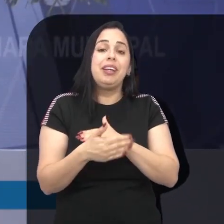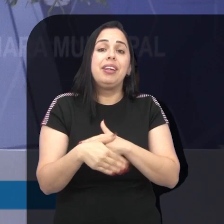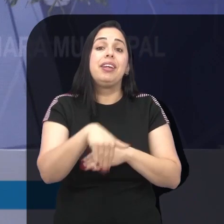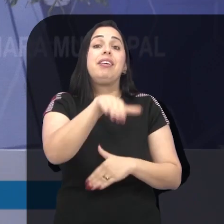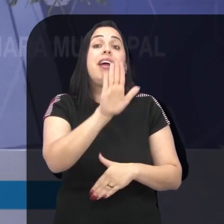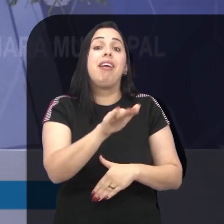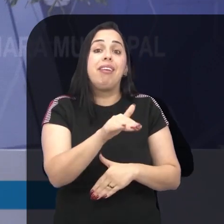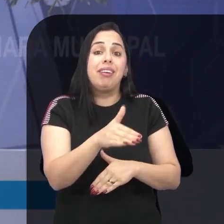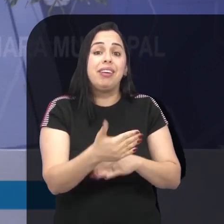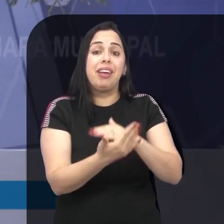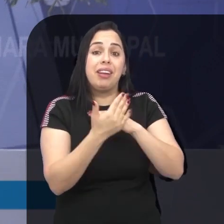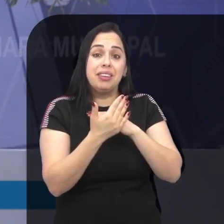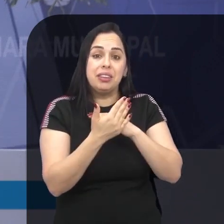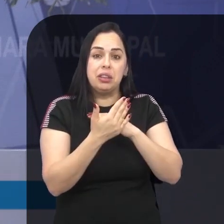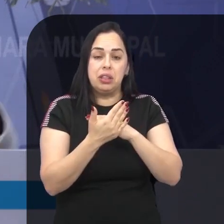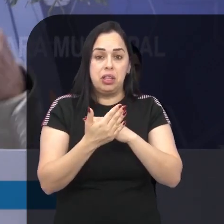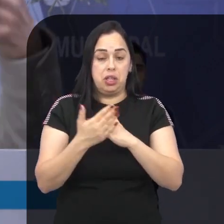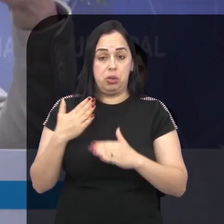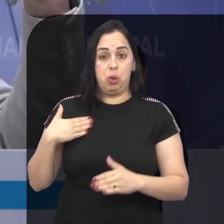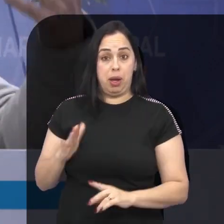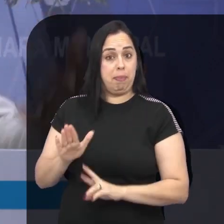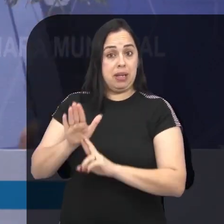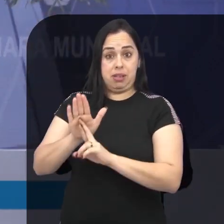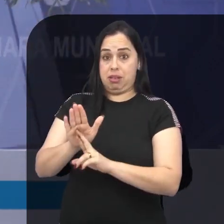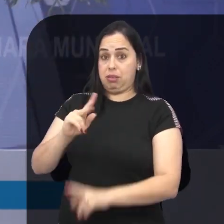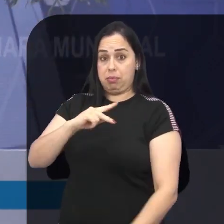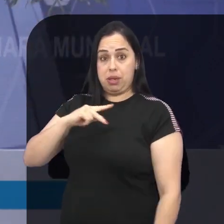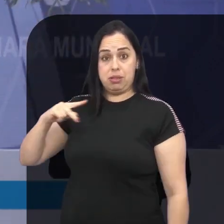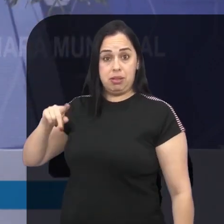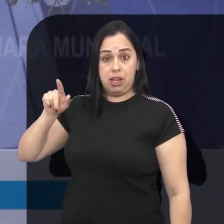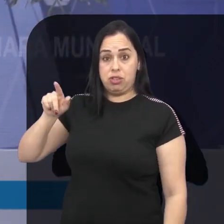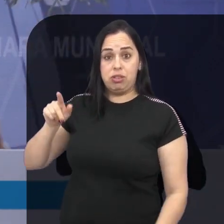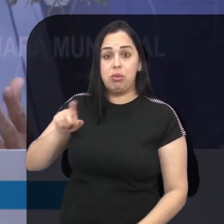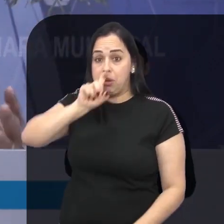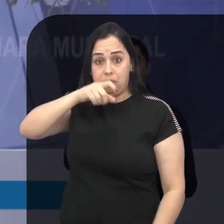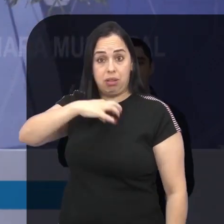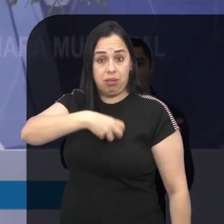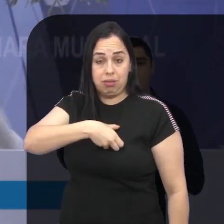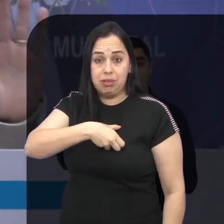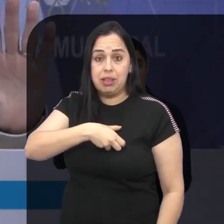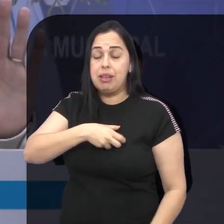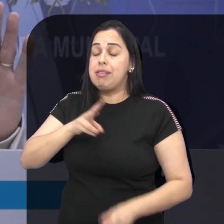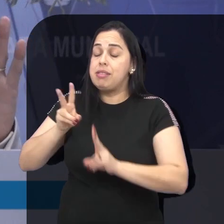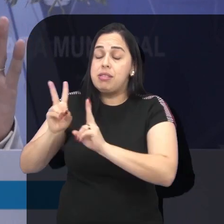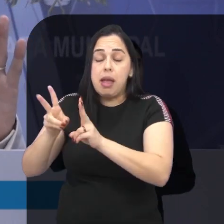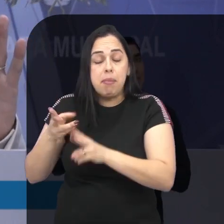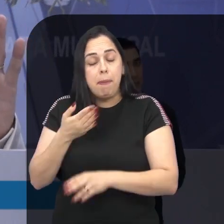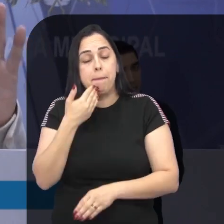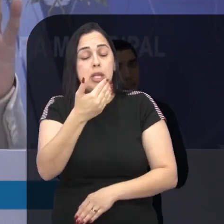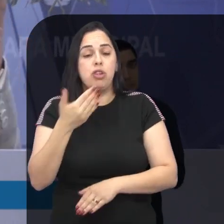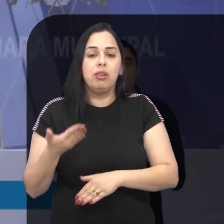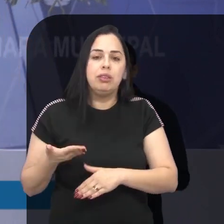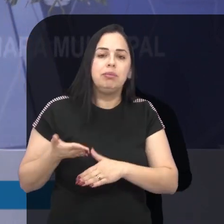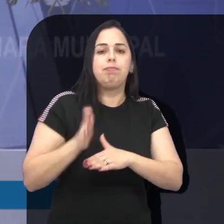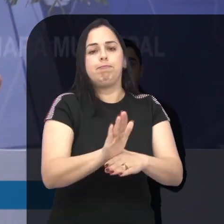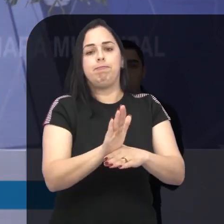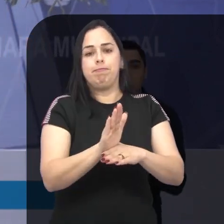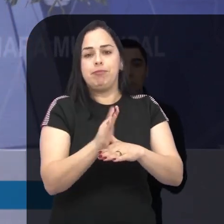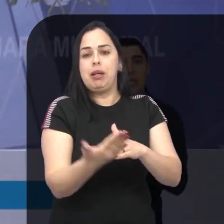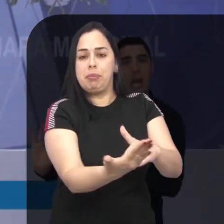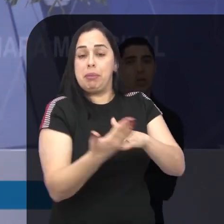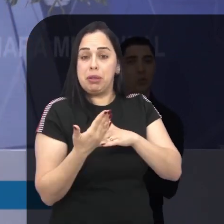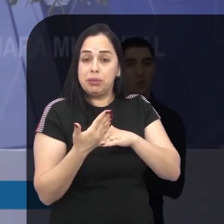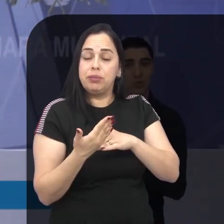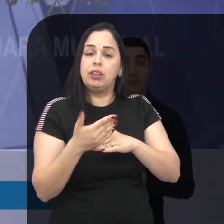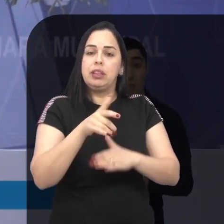gente recorria, não só eu, estou dizendo em nome de todos os presidentes que lá estiveram, todos, sem exceção de nenhum. Todos os presidentes,